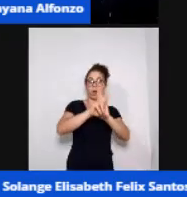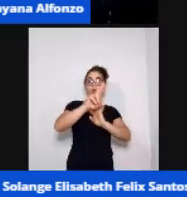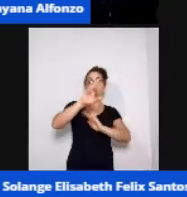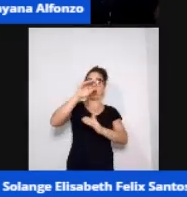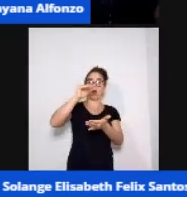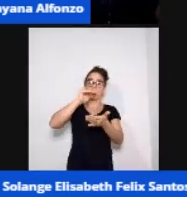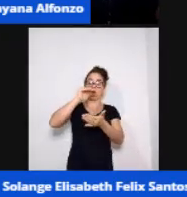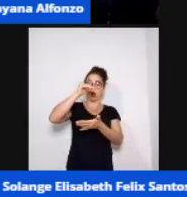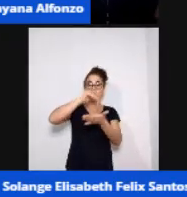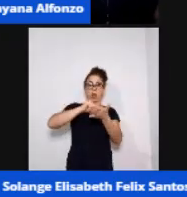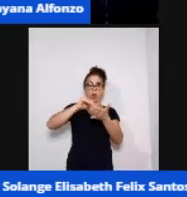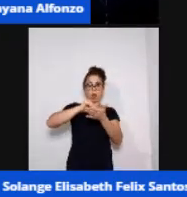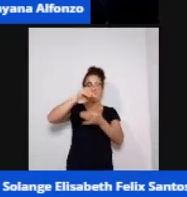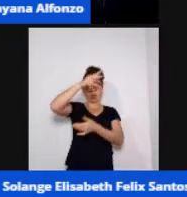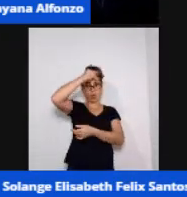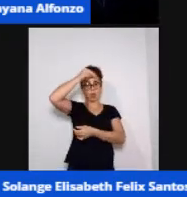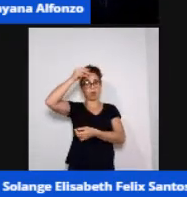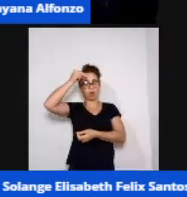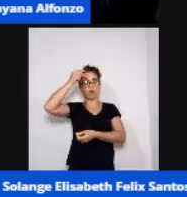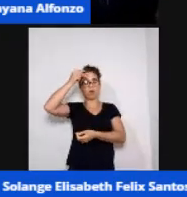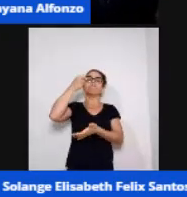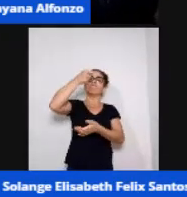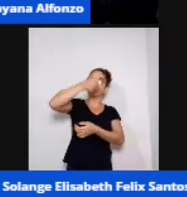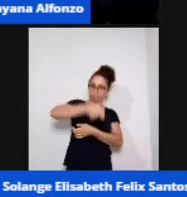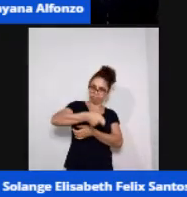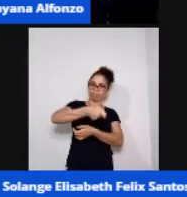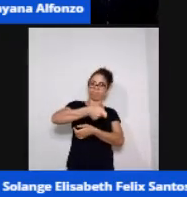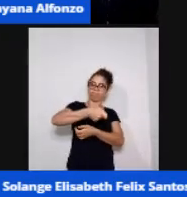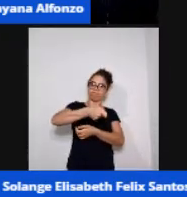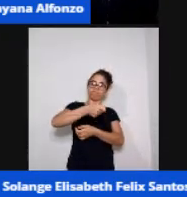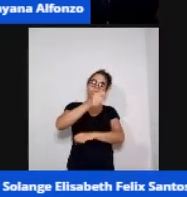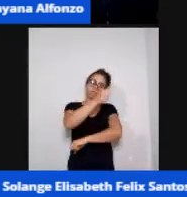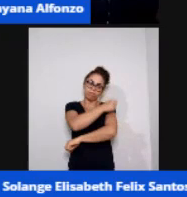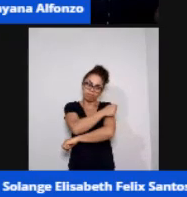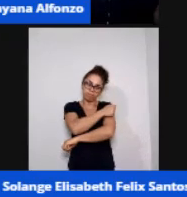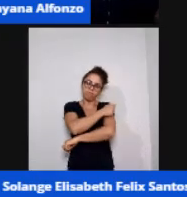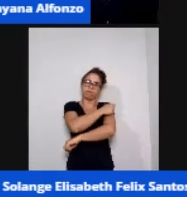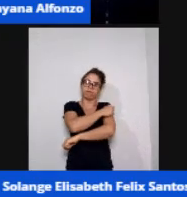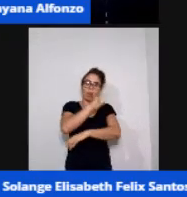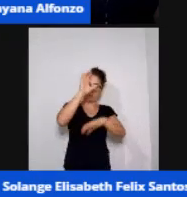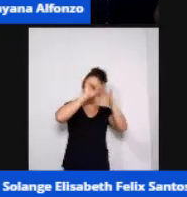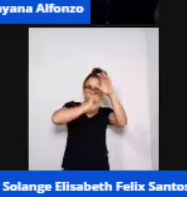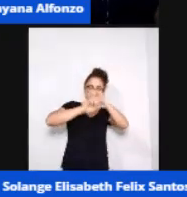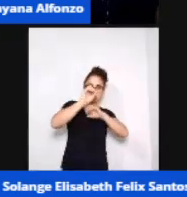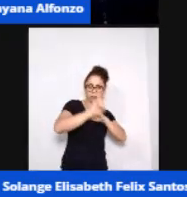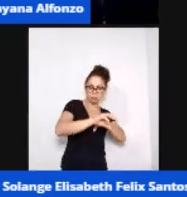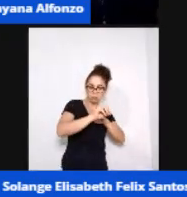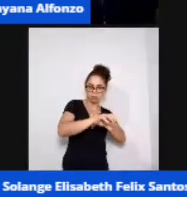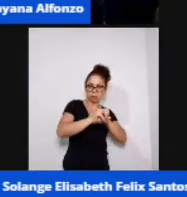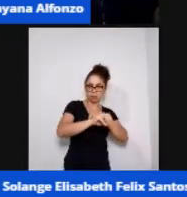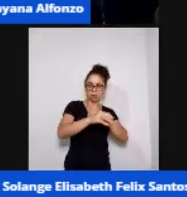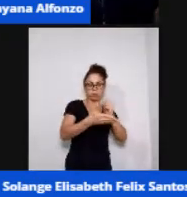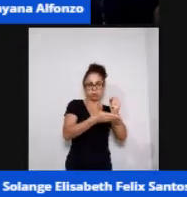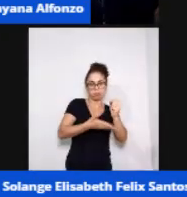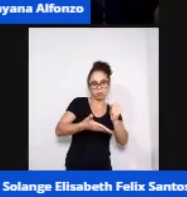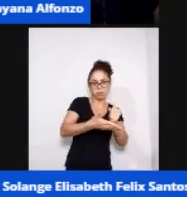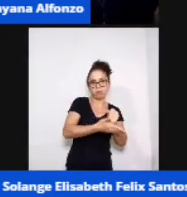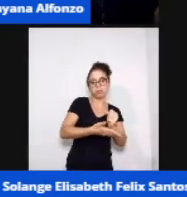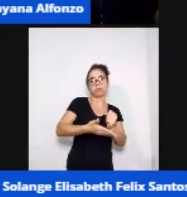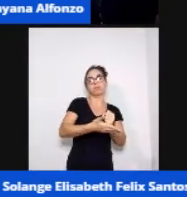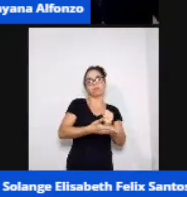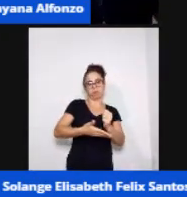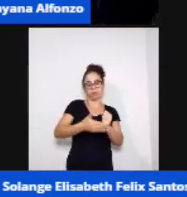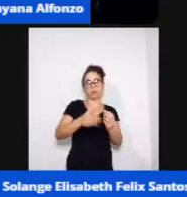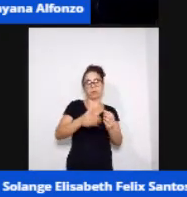garantir ao nosso aluno conhecimentos básicos de forma contínua, complementar do ano de